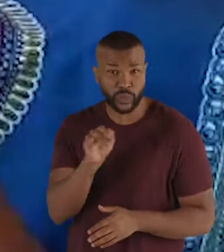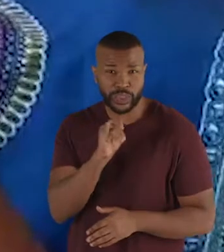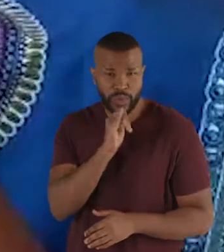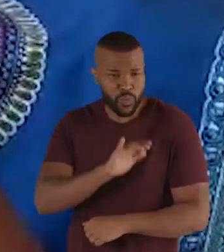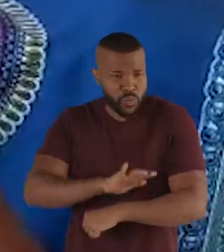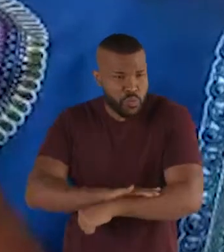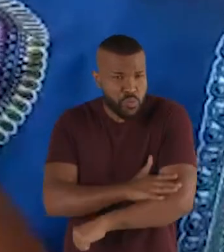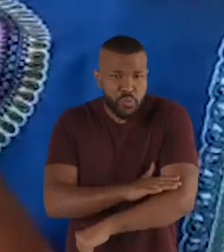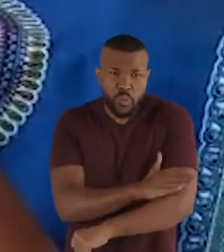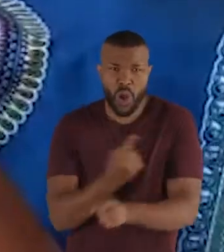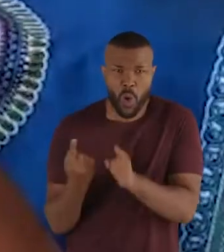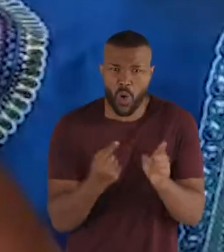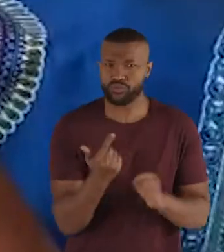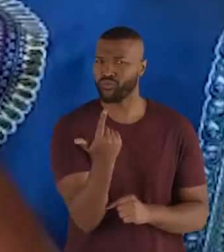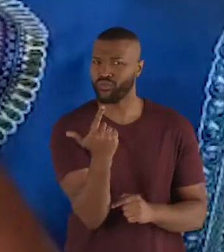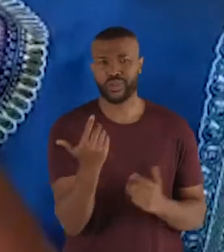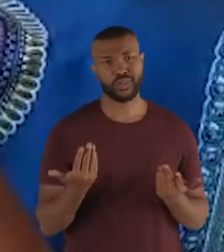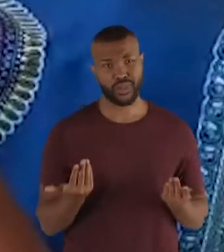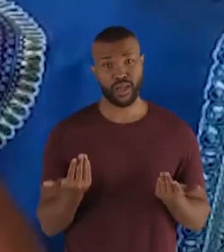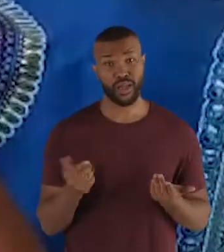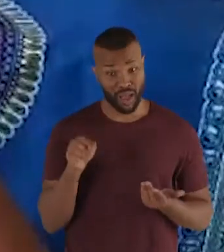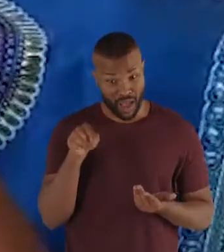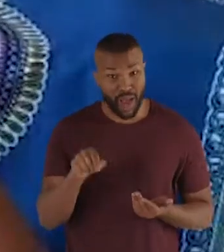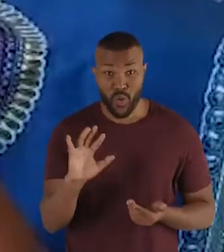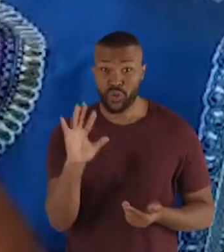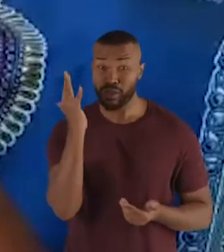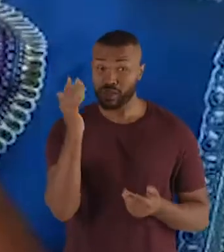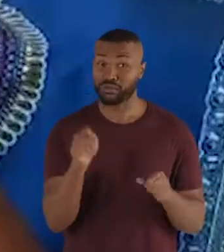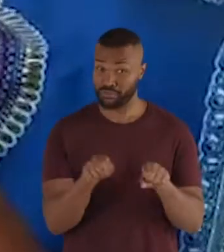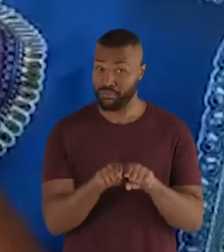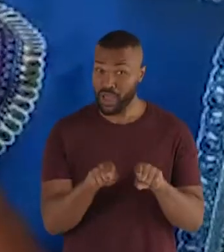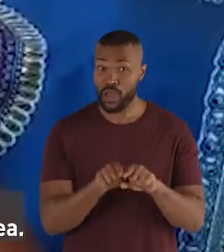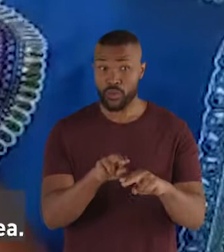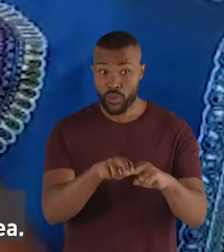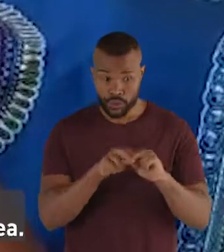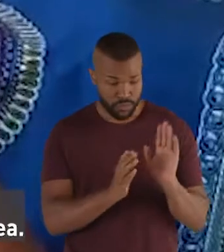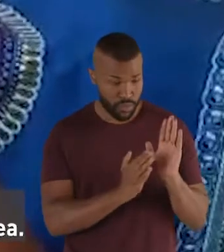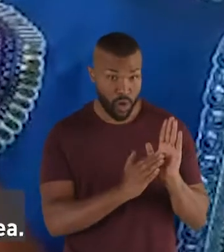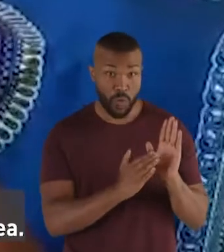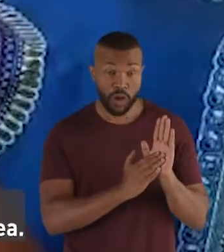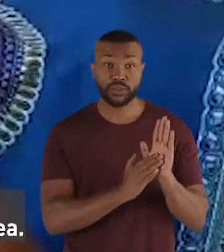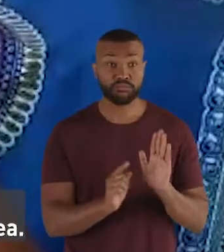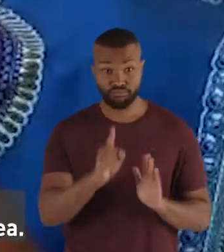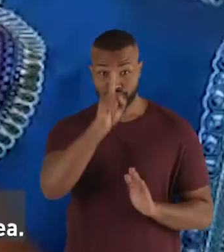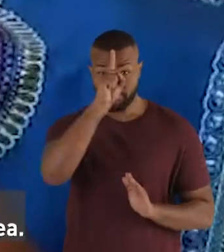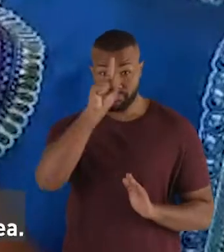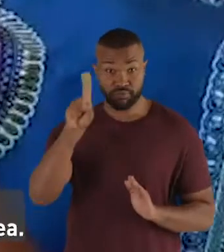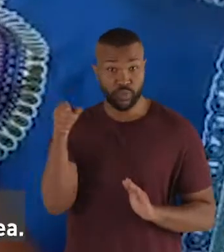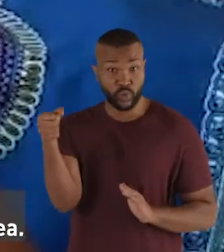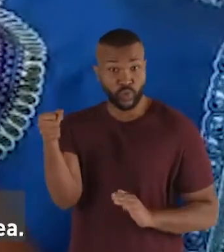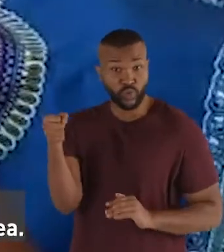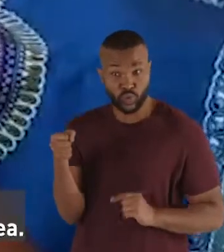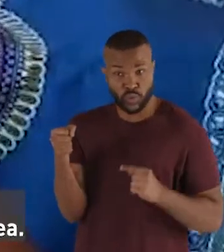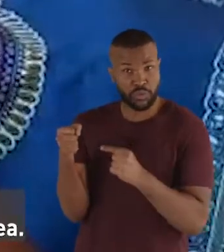não sofreriam tamanha perseguição, como ainda acontece, porque as propostas de Zumbi